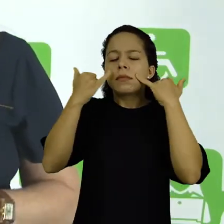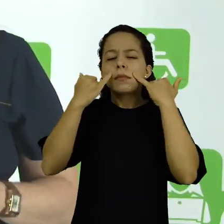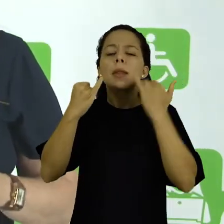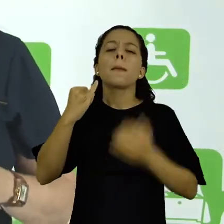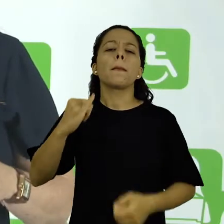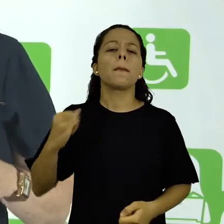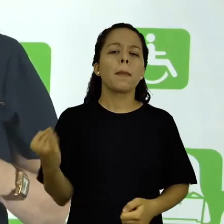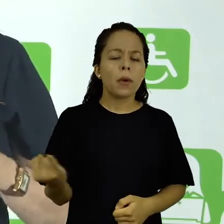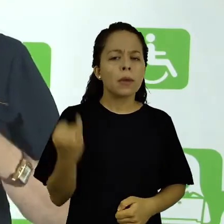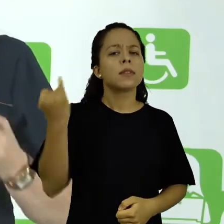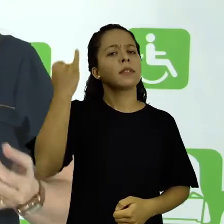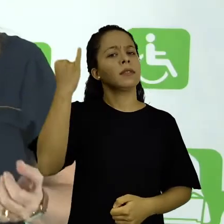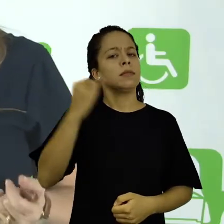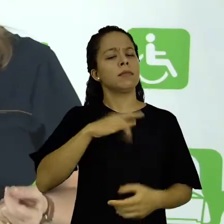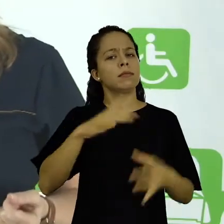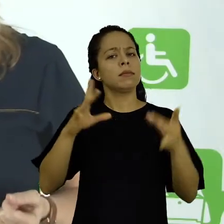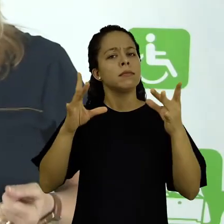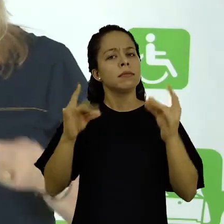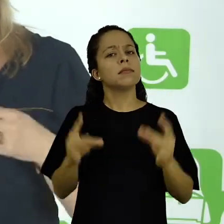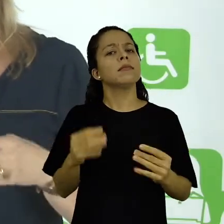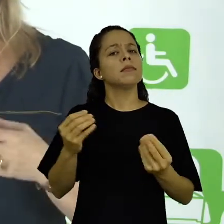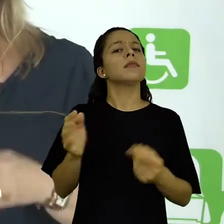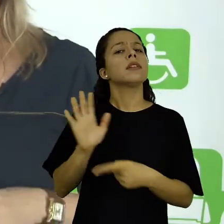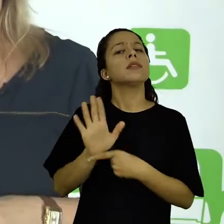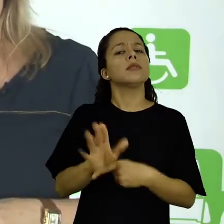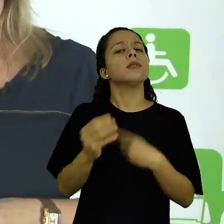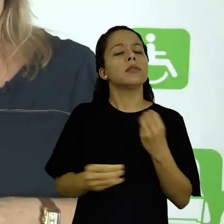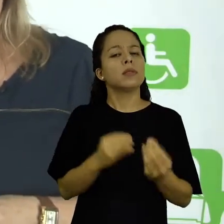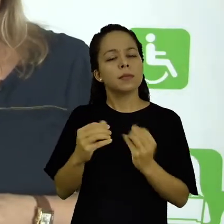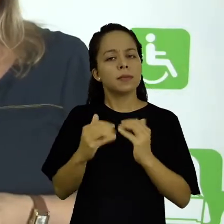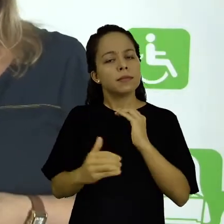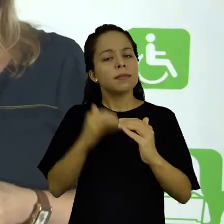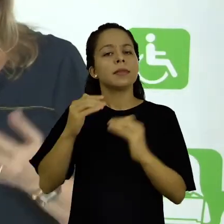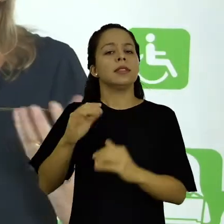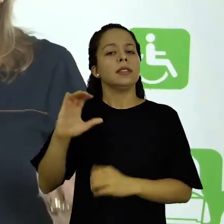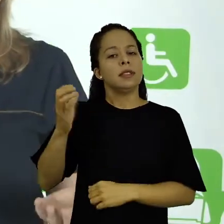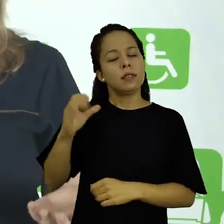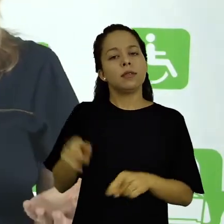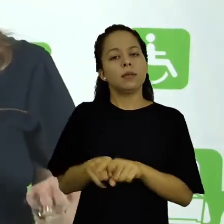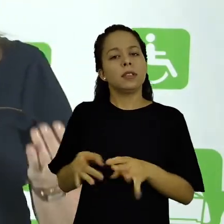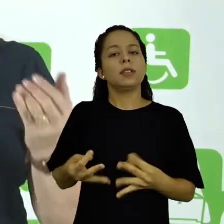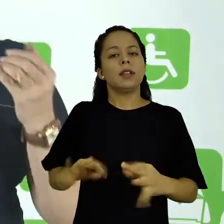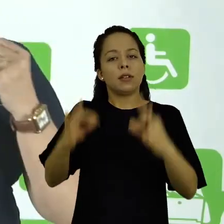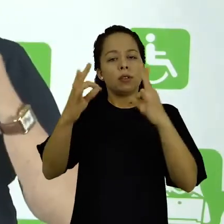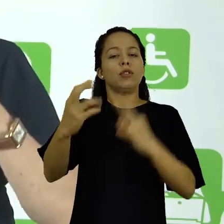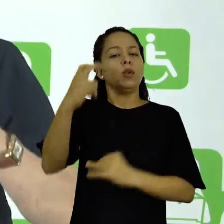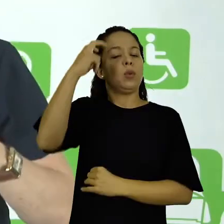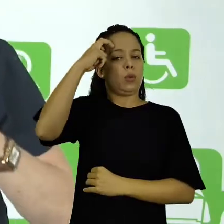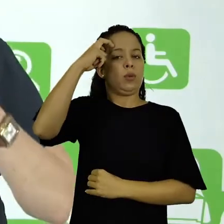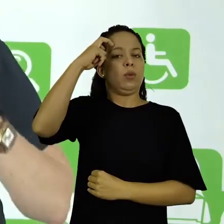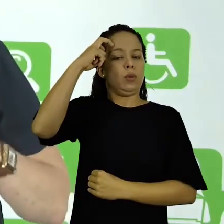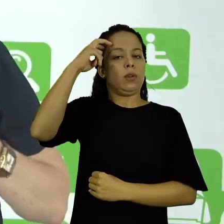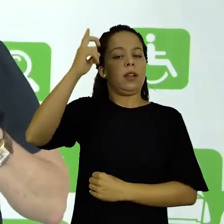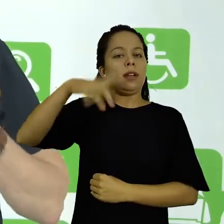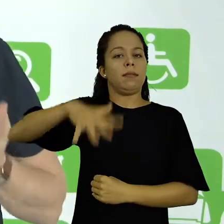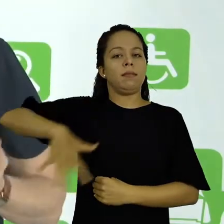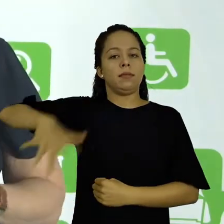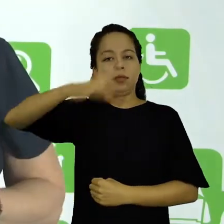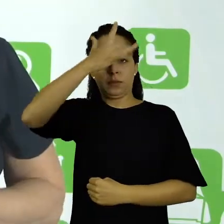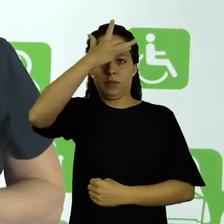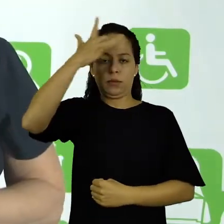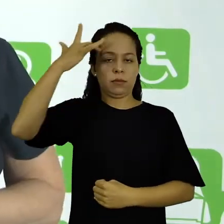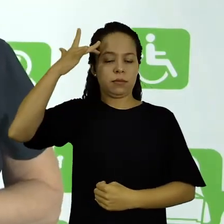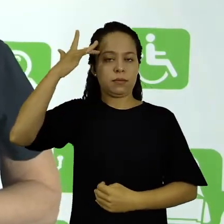são muito importantes e muito necessárias para o desenvolvimento científico, desenvolvimento tecnológico e cultural